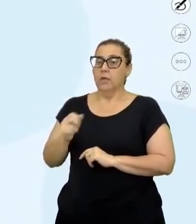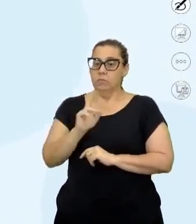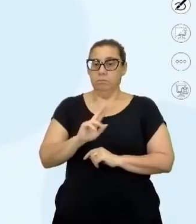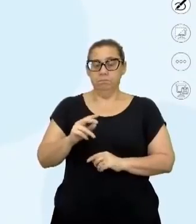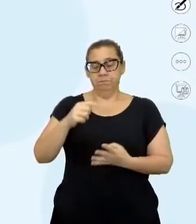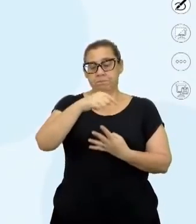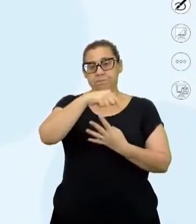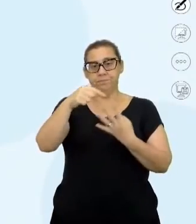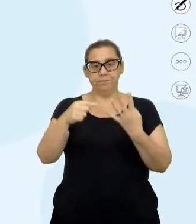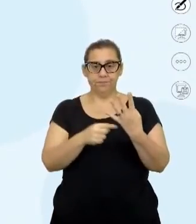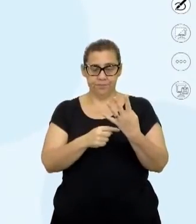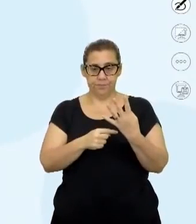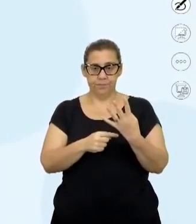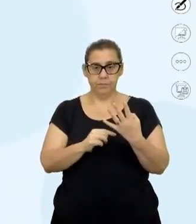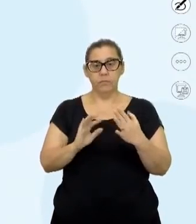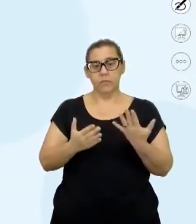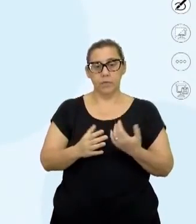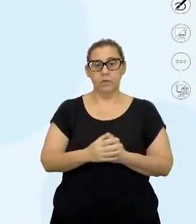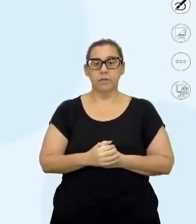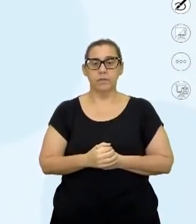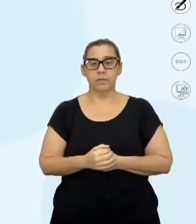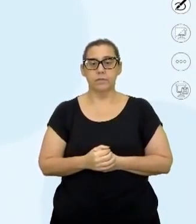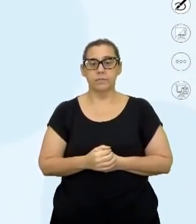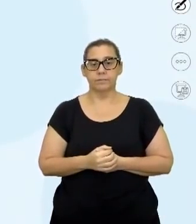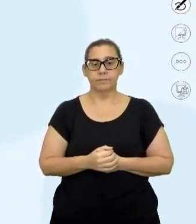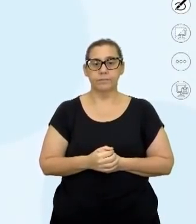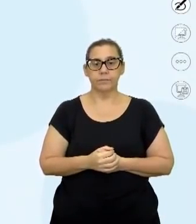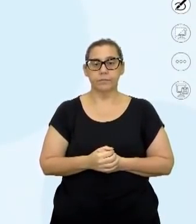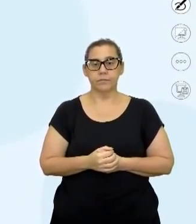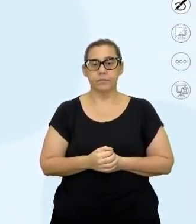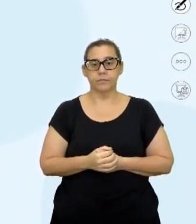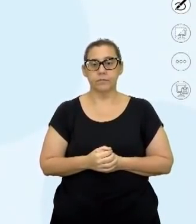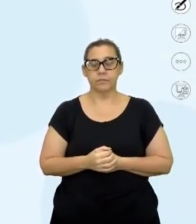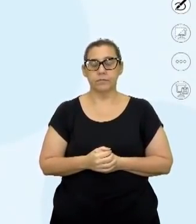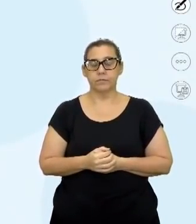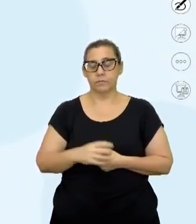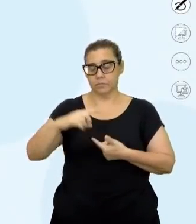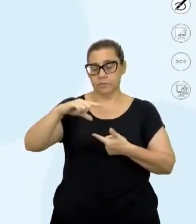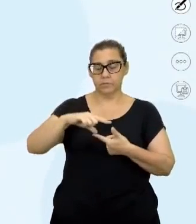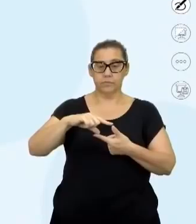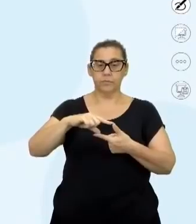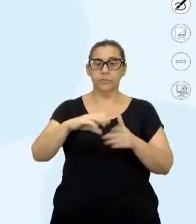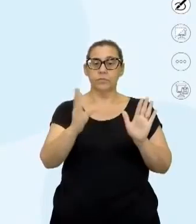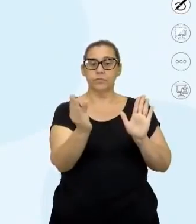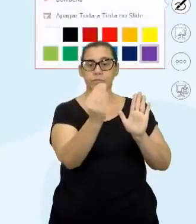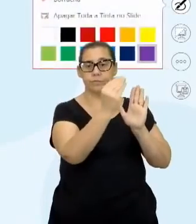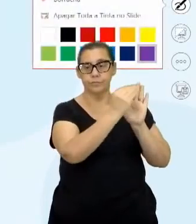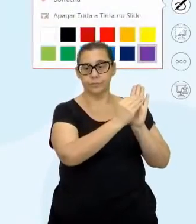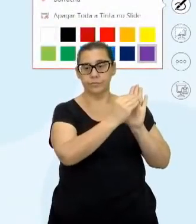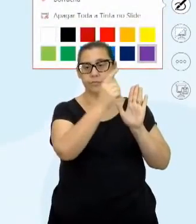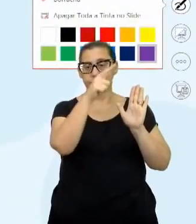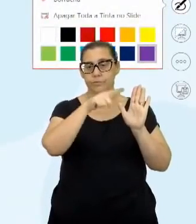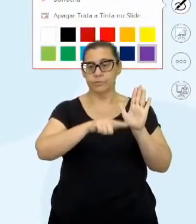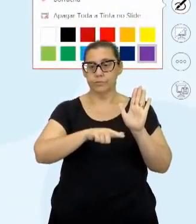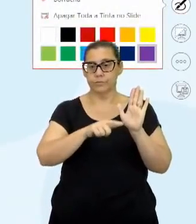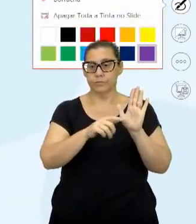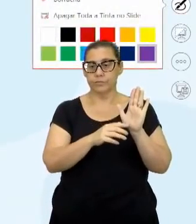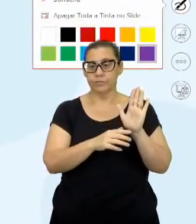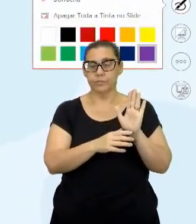peças, tá certo? Eu vou pegar esta peça aqui e vou colocar aqui de volta, ó. Vou colocar aqui de volta. Deixa eu apagar